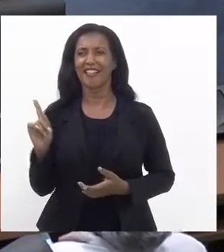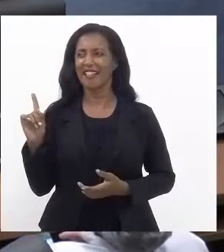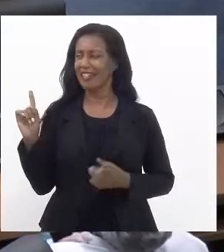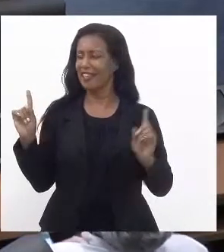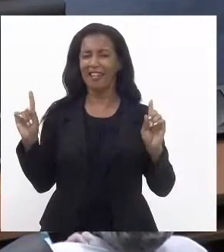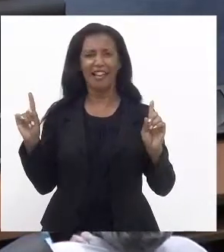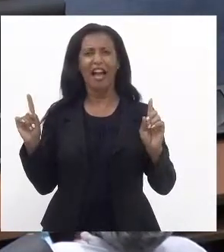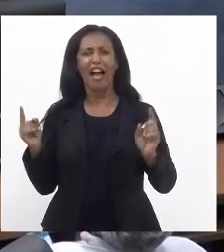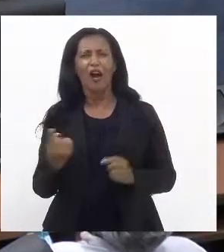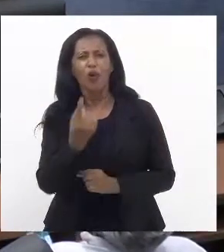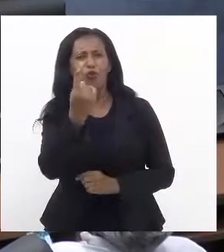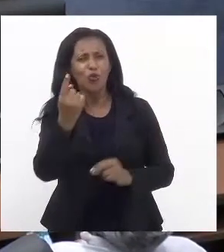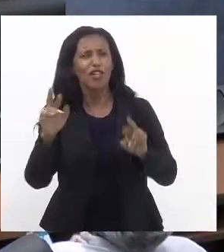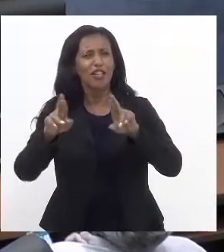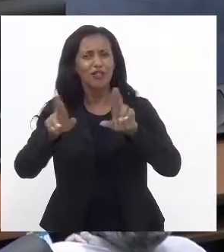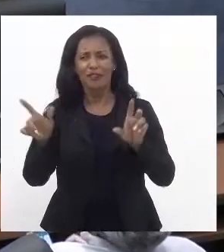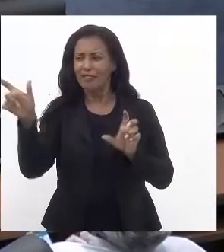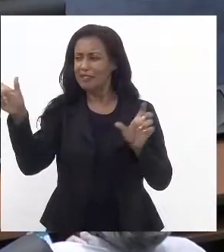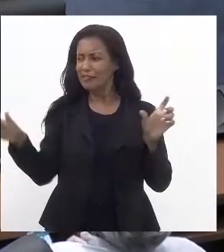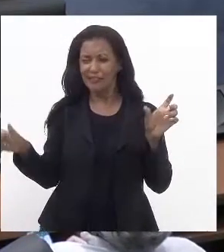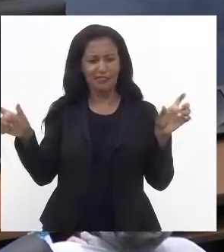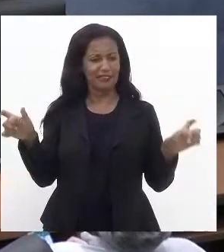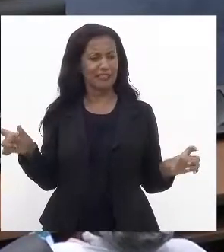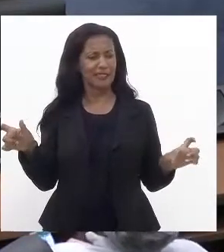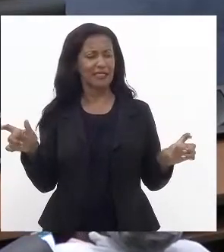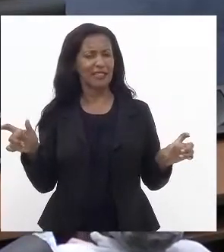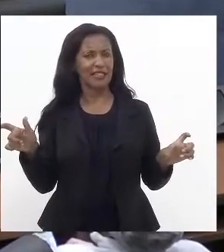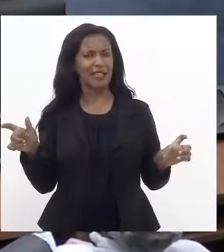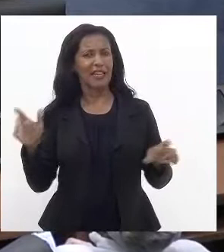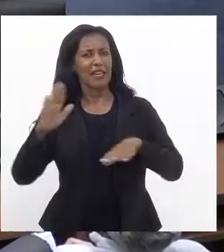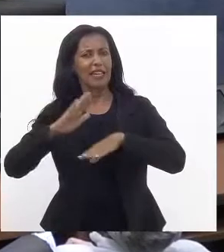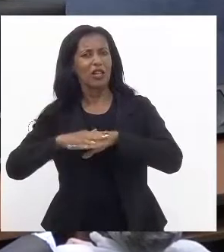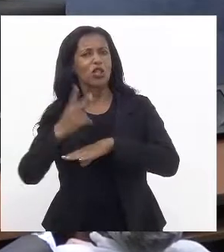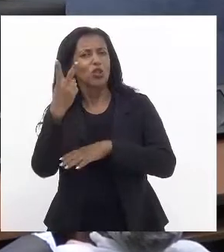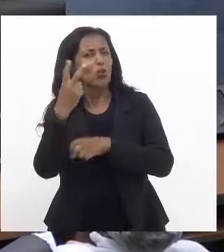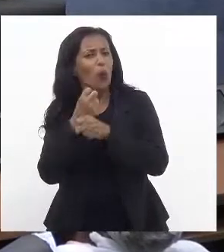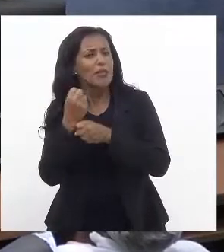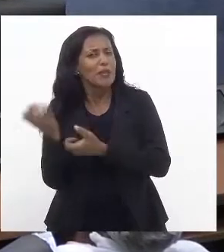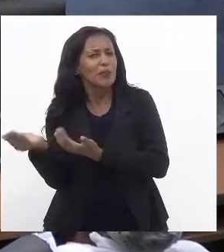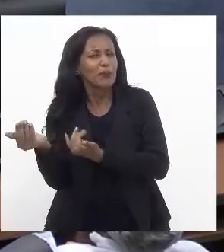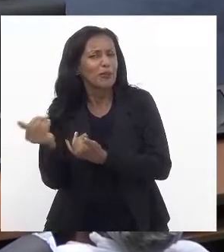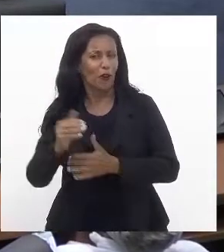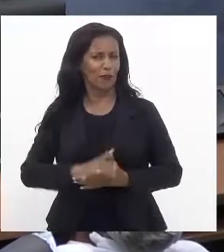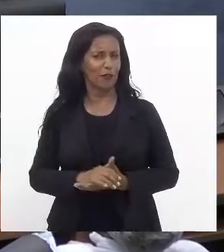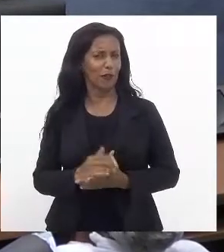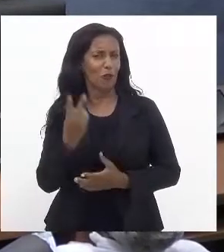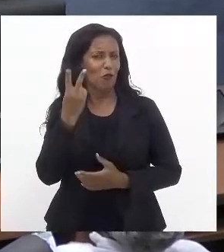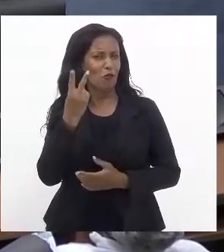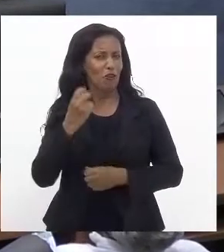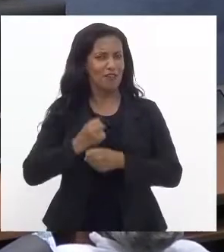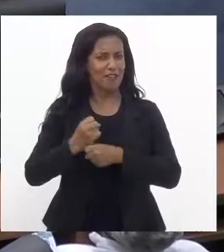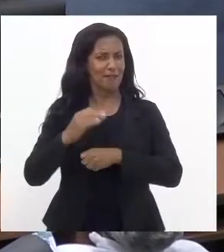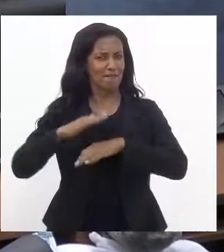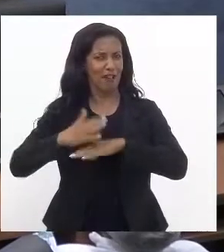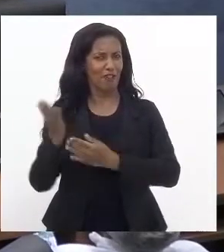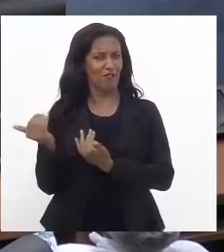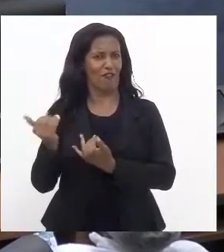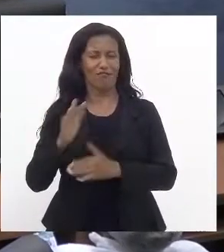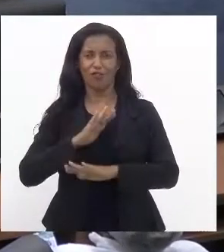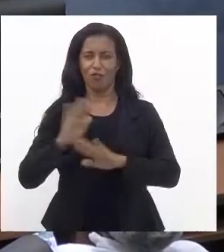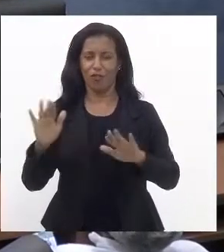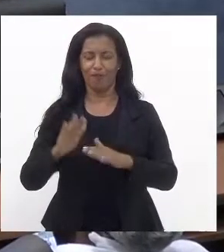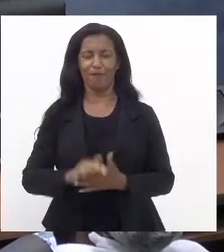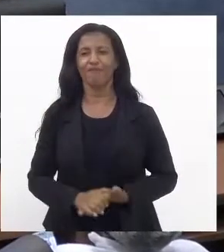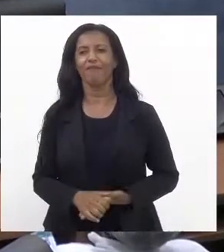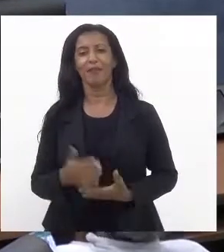A única diferença dele para o senhor é que ele tem menos 2 anos que o senhor, só, de idade, 2 anos só. Mas eu